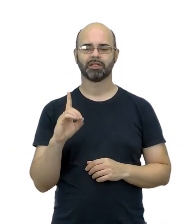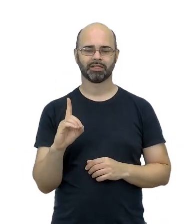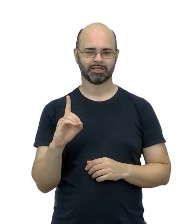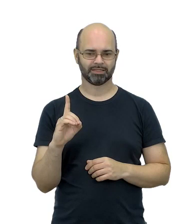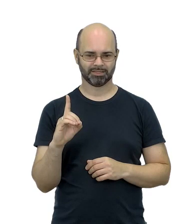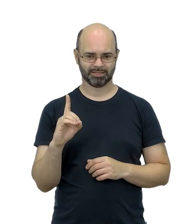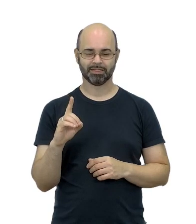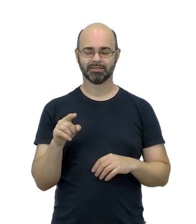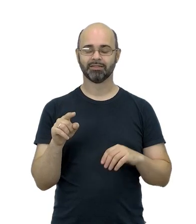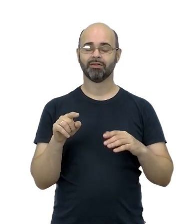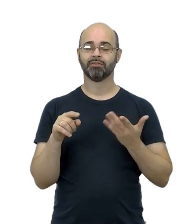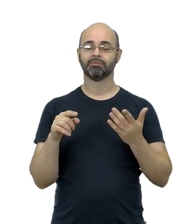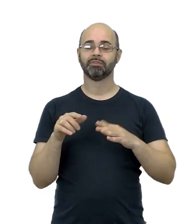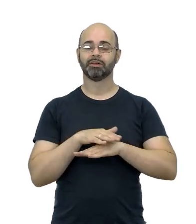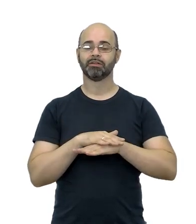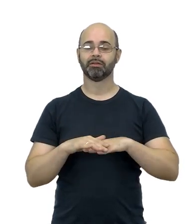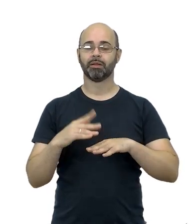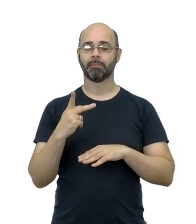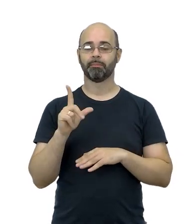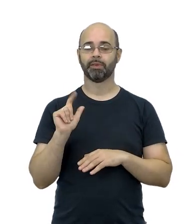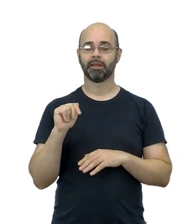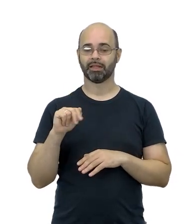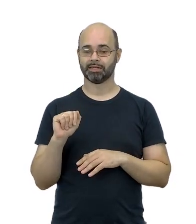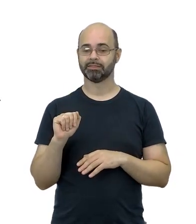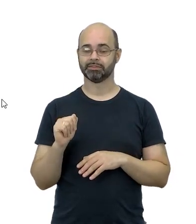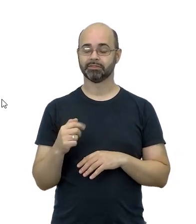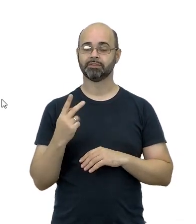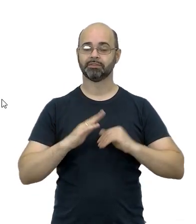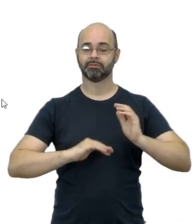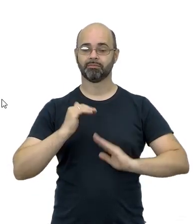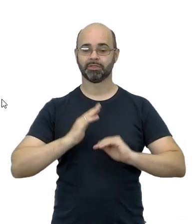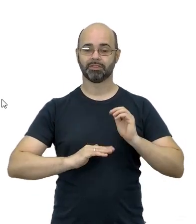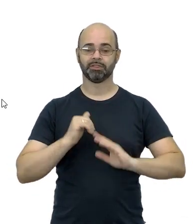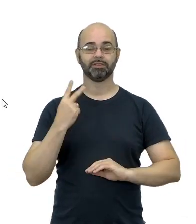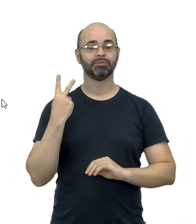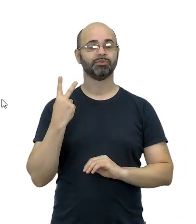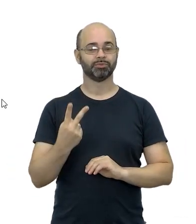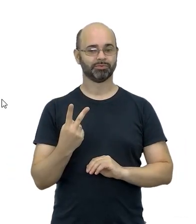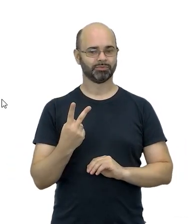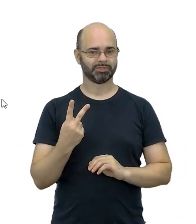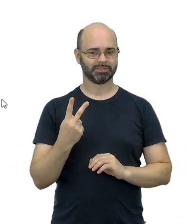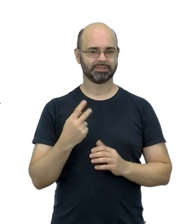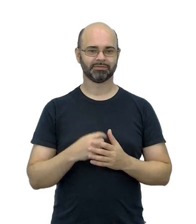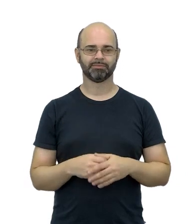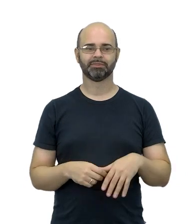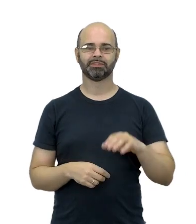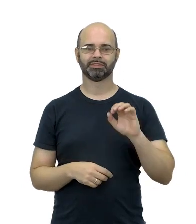figuras planas, e para isso nós tivemos aí duas habilidades que foram elencadas. A